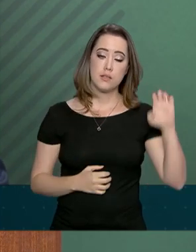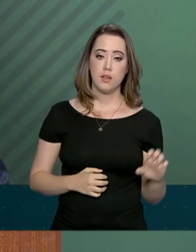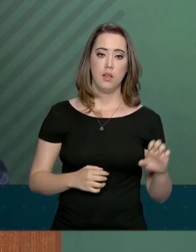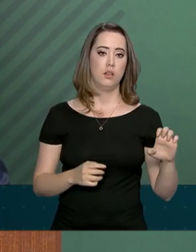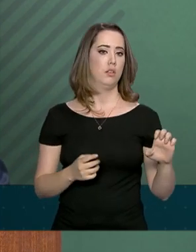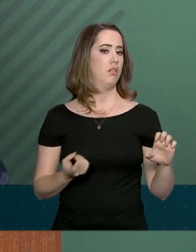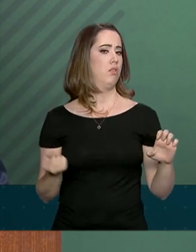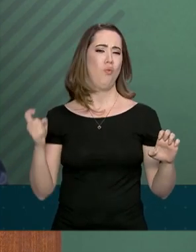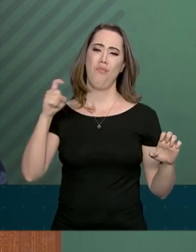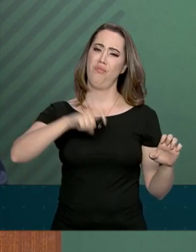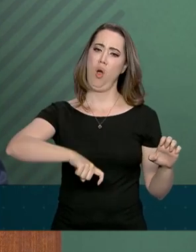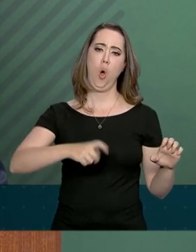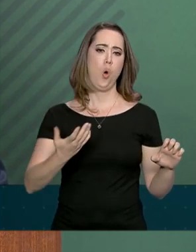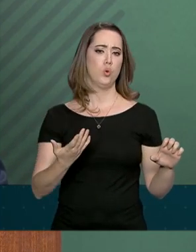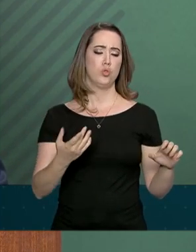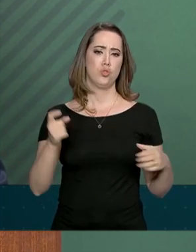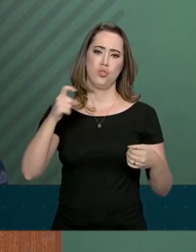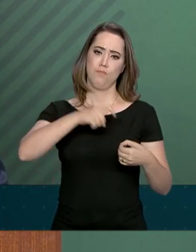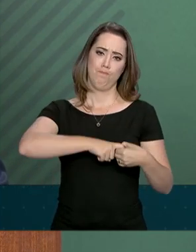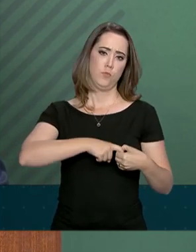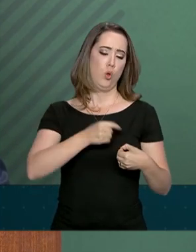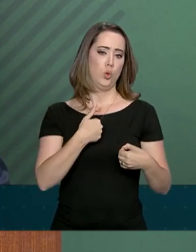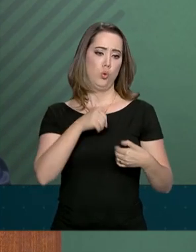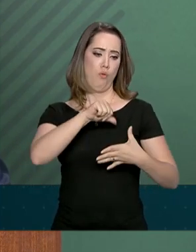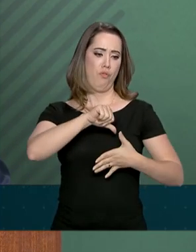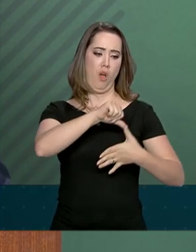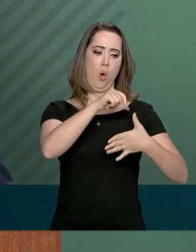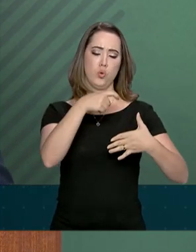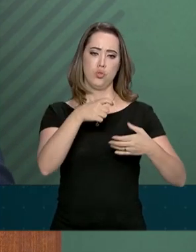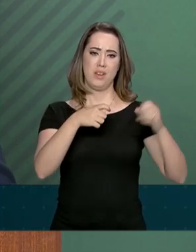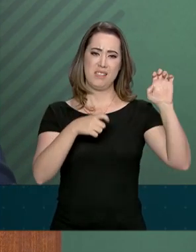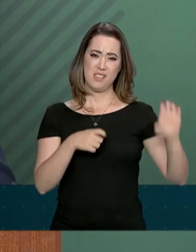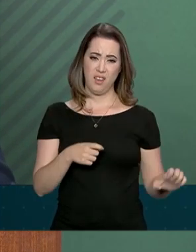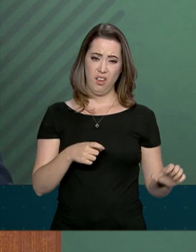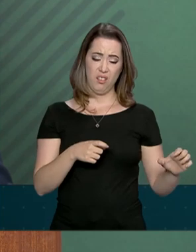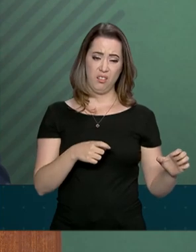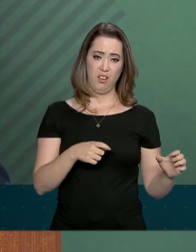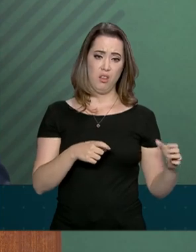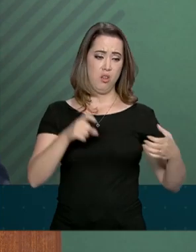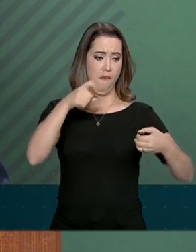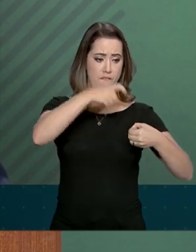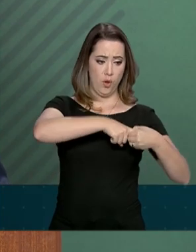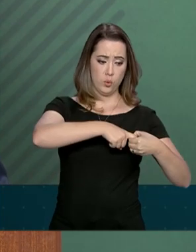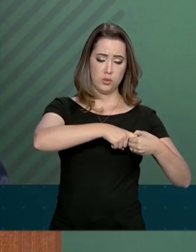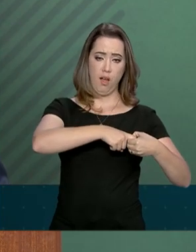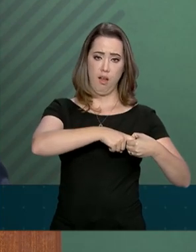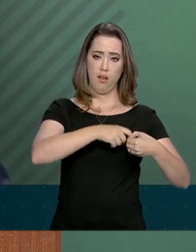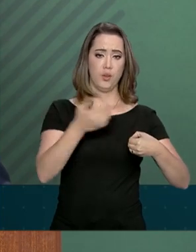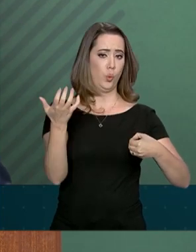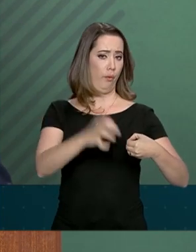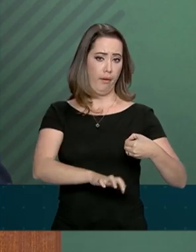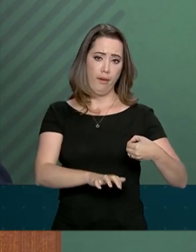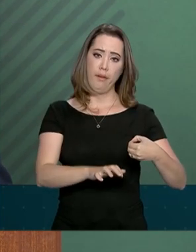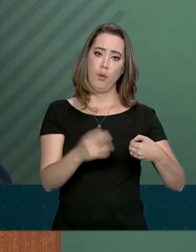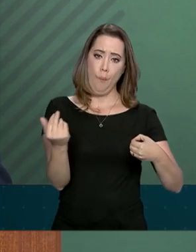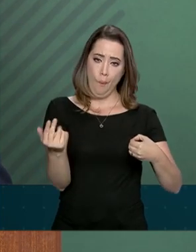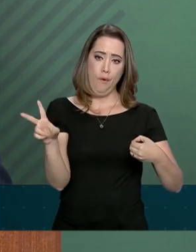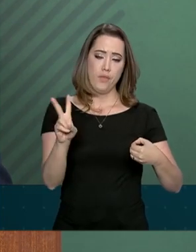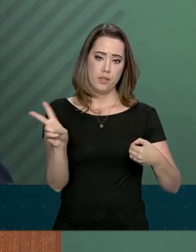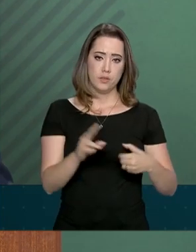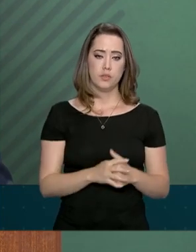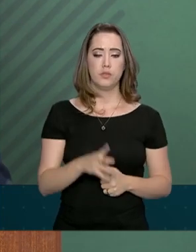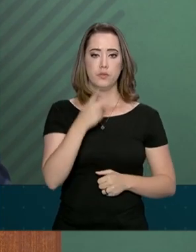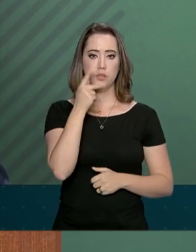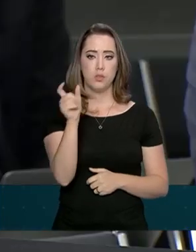retorne ao poder no subcontinente sul americano como vemos hoje na venezuela com relação aos comentários